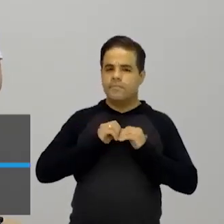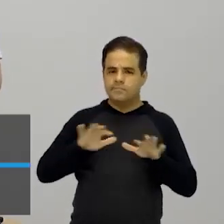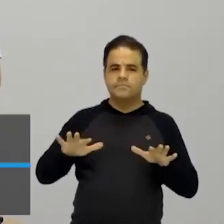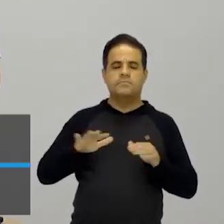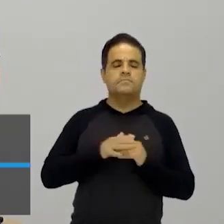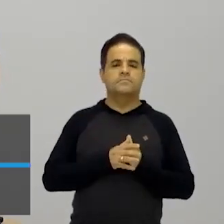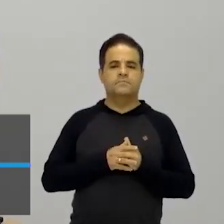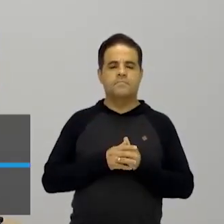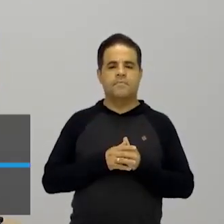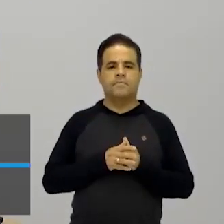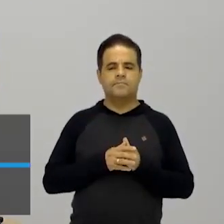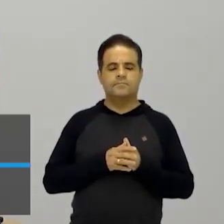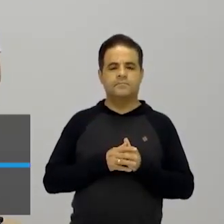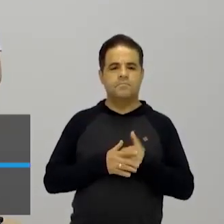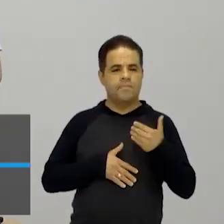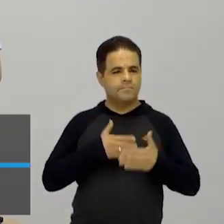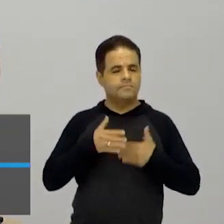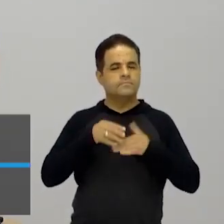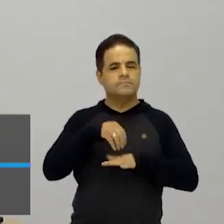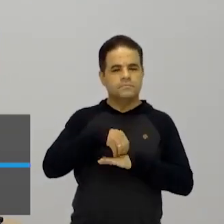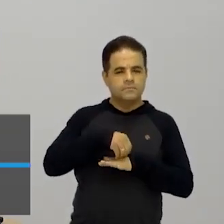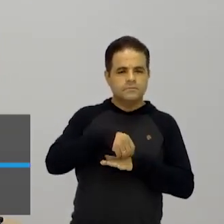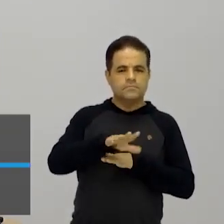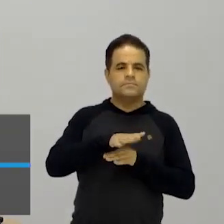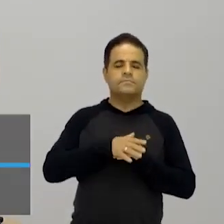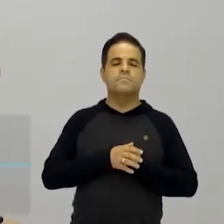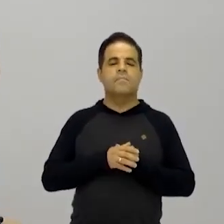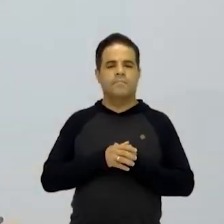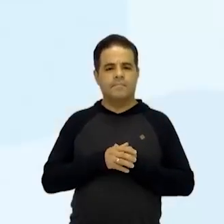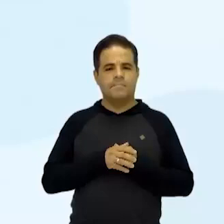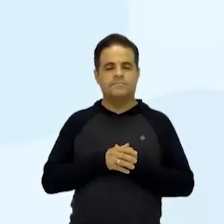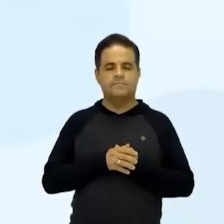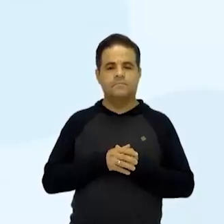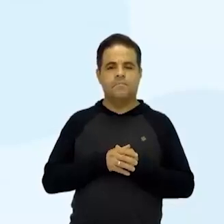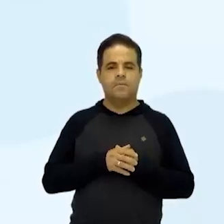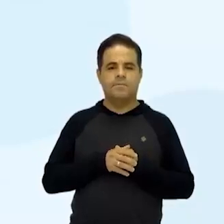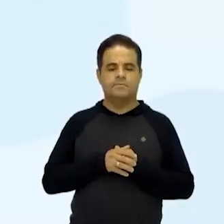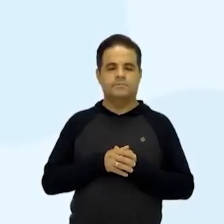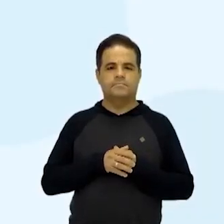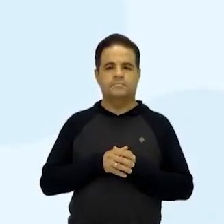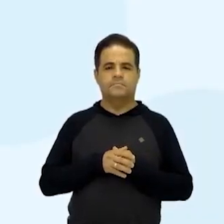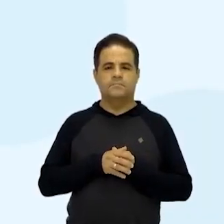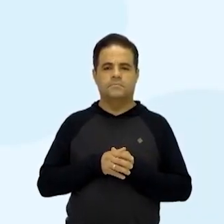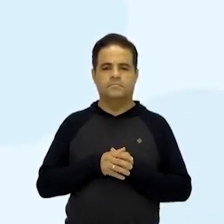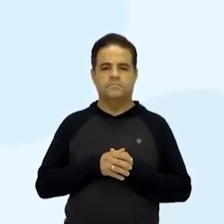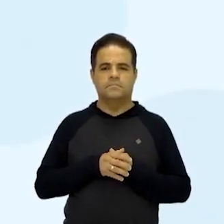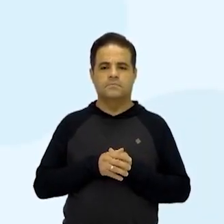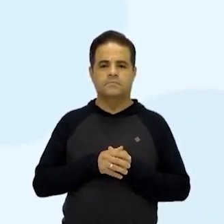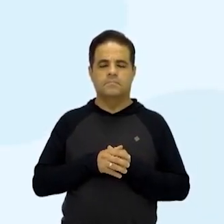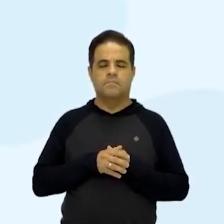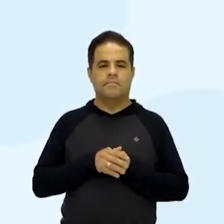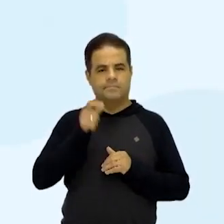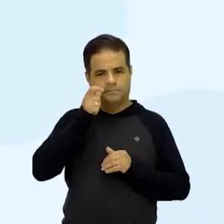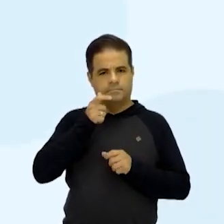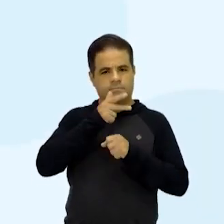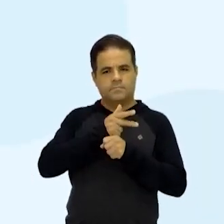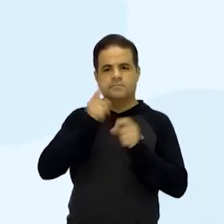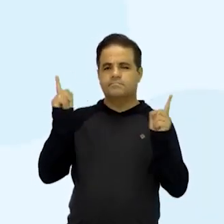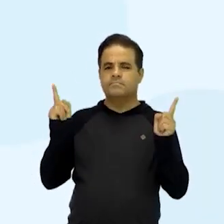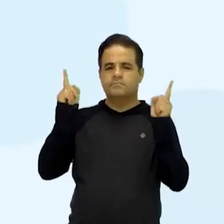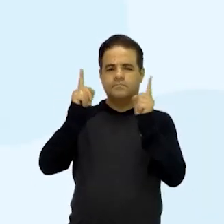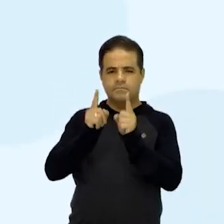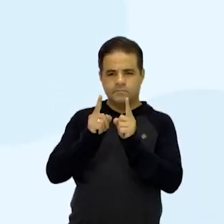What was it? Don't worry, I'm gonna give you more time and I'm gonna play the video again. Right? Vou tocar o vídeo aqui, ele vai ficar